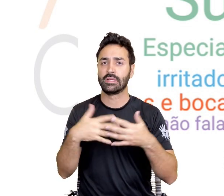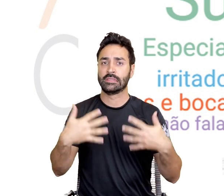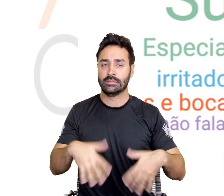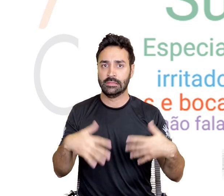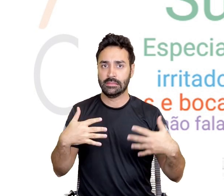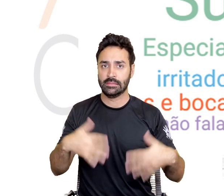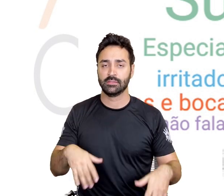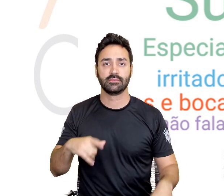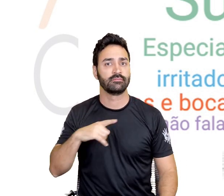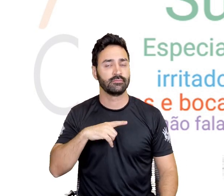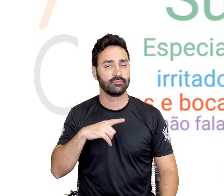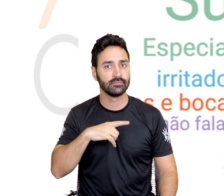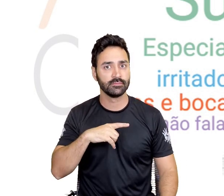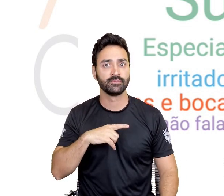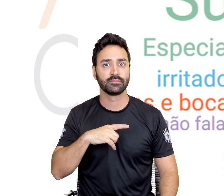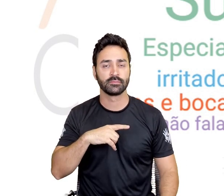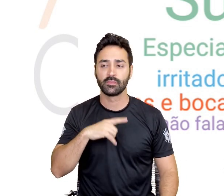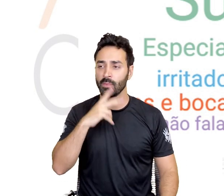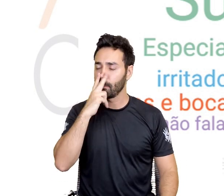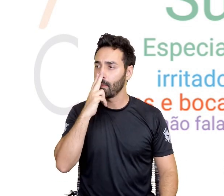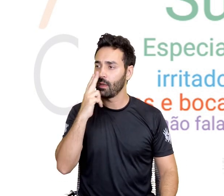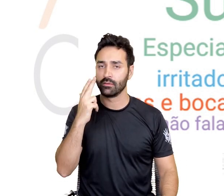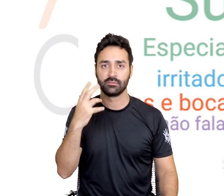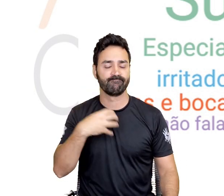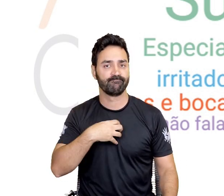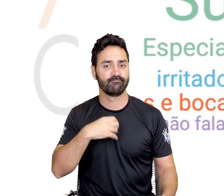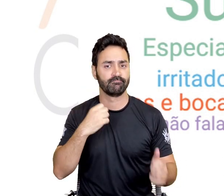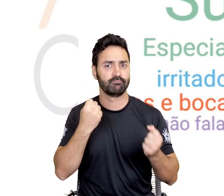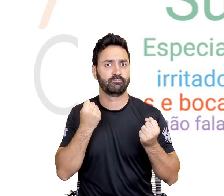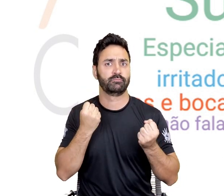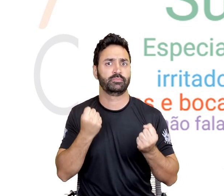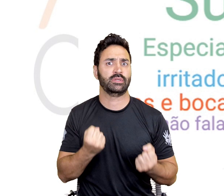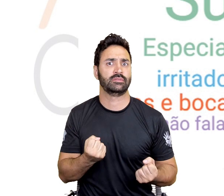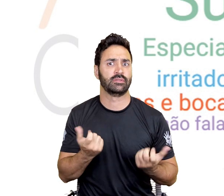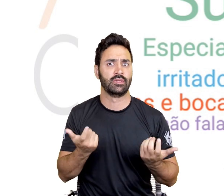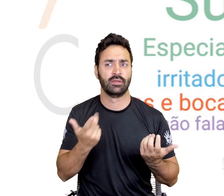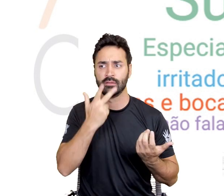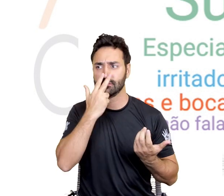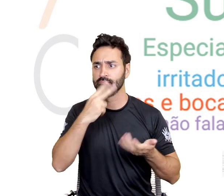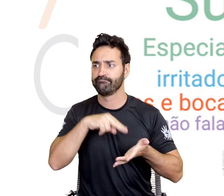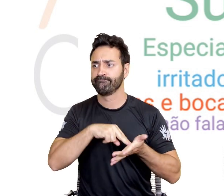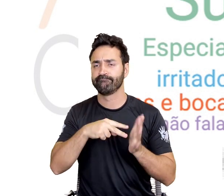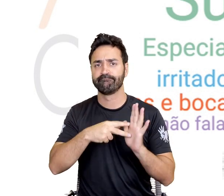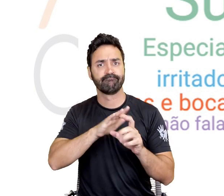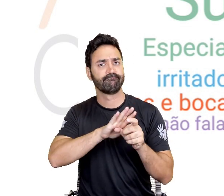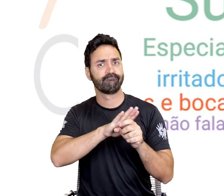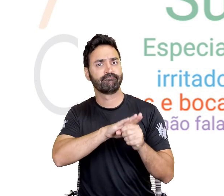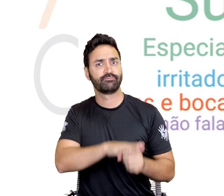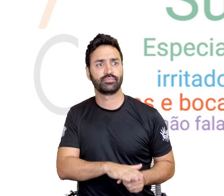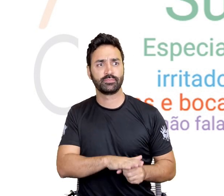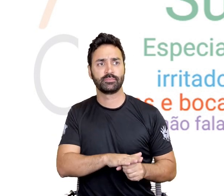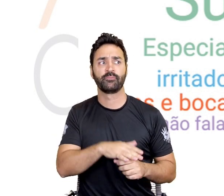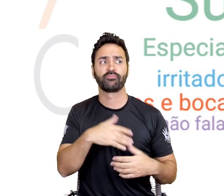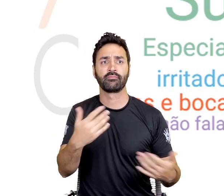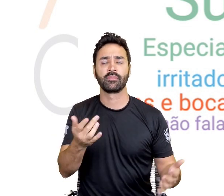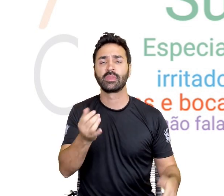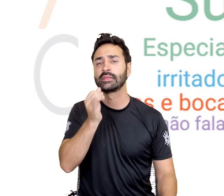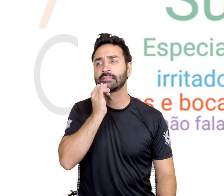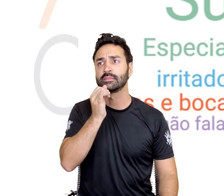como uma carga muito pesada que traz uma questão incapacitante. Então, se você pensa assim,